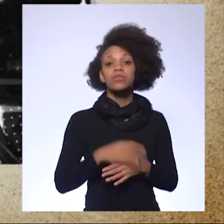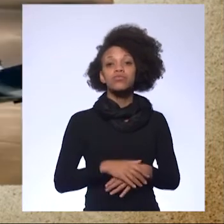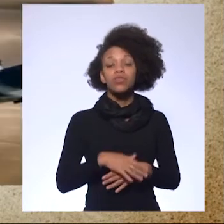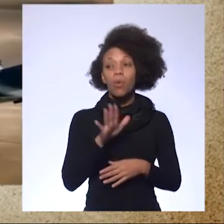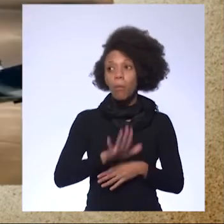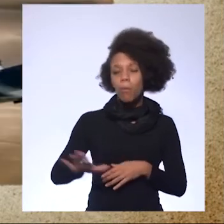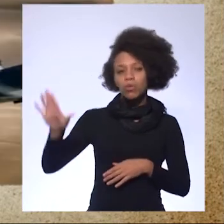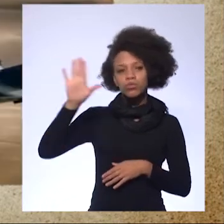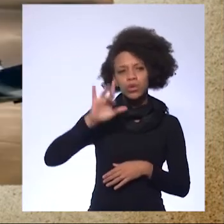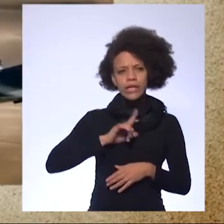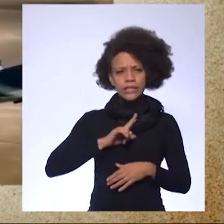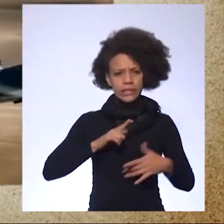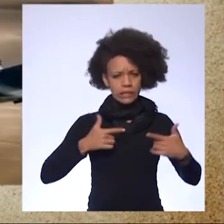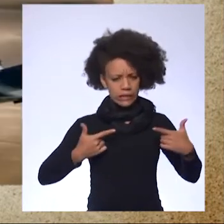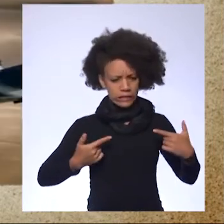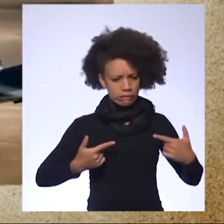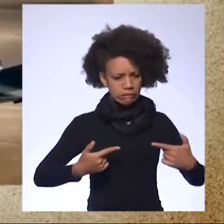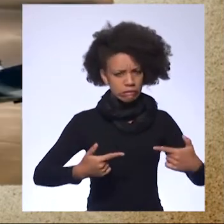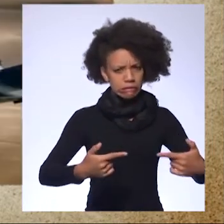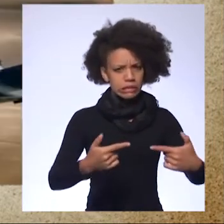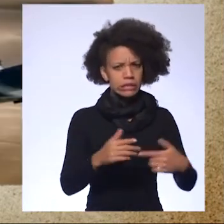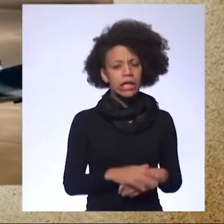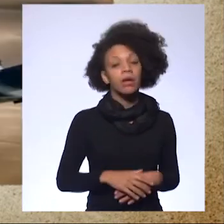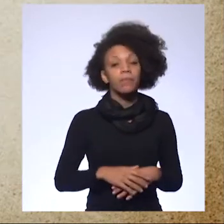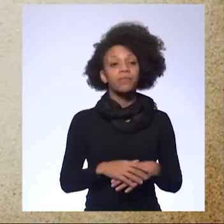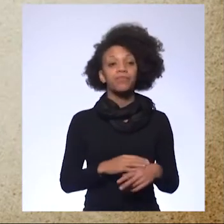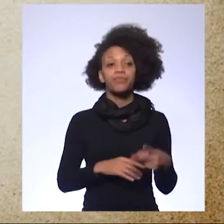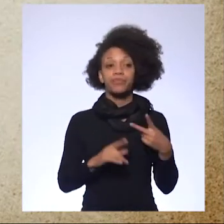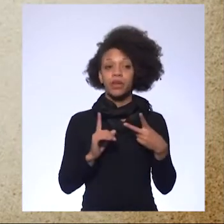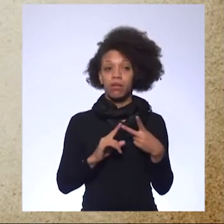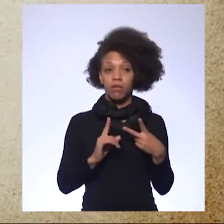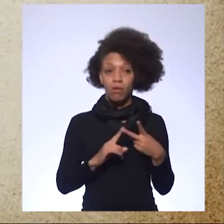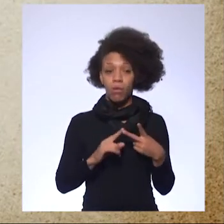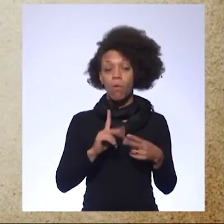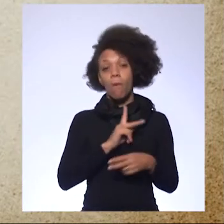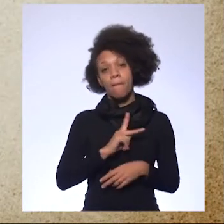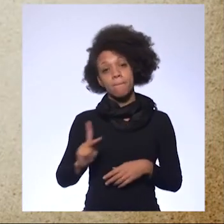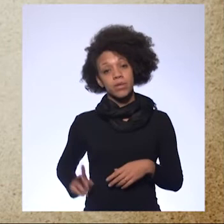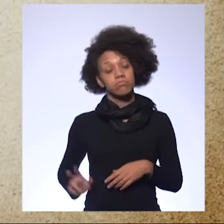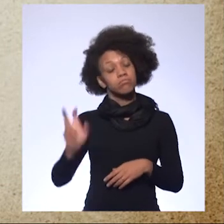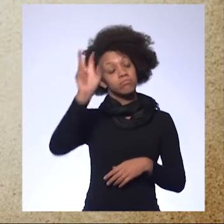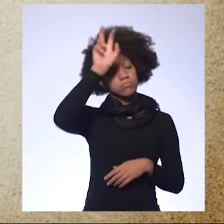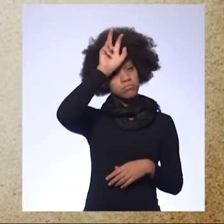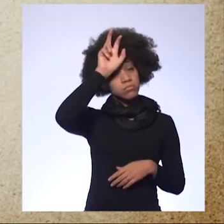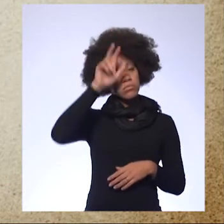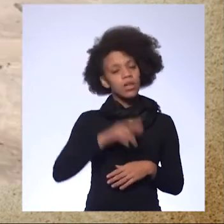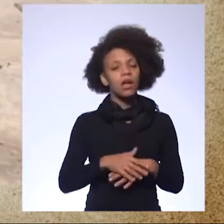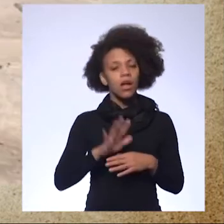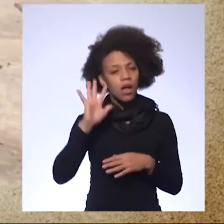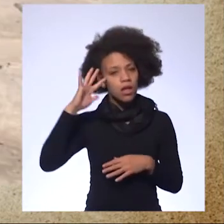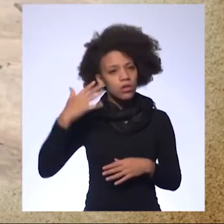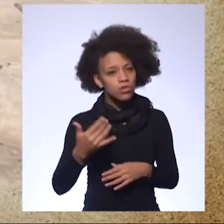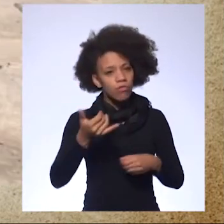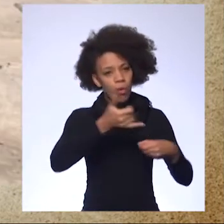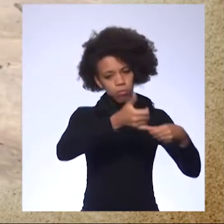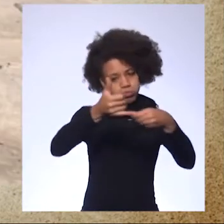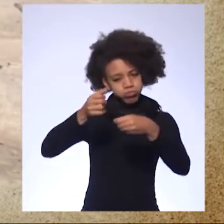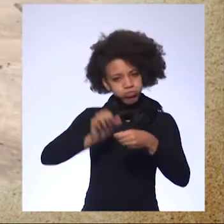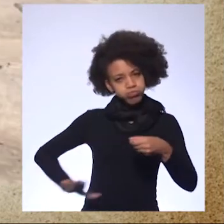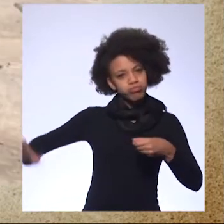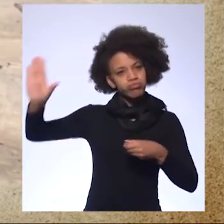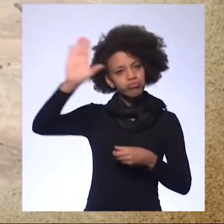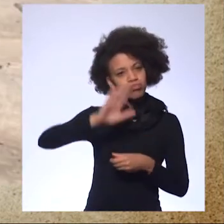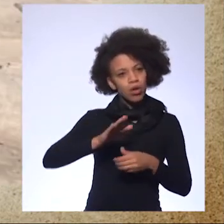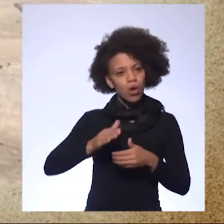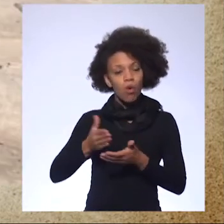que gerou crises severas entre países. A segunda, quando o então presidente do Egito resolveu nacionalizar o canal de Suez, por onde